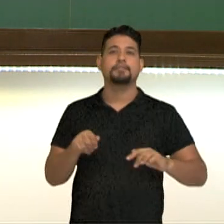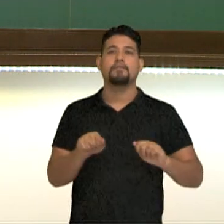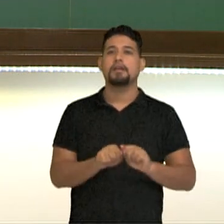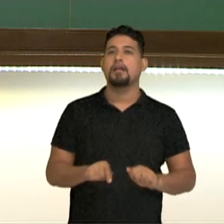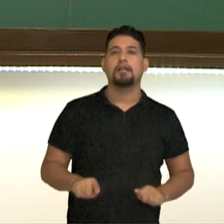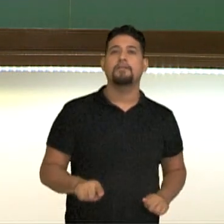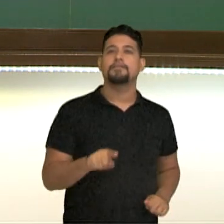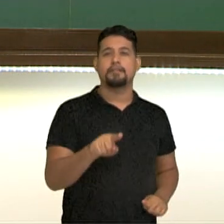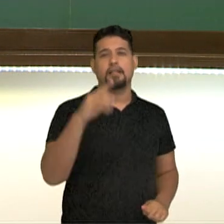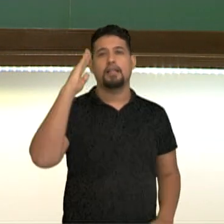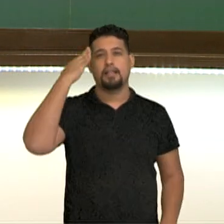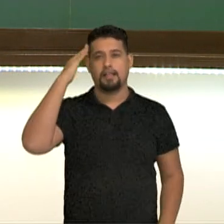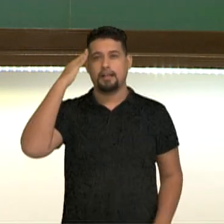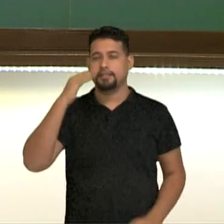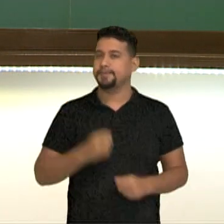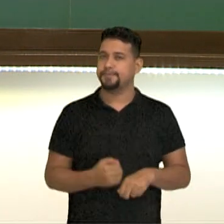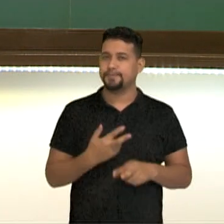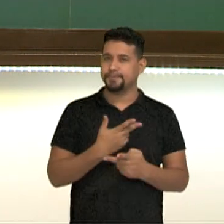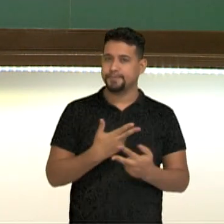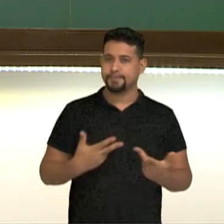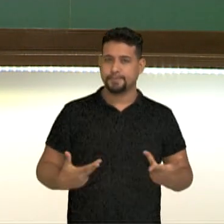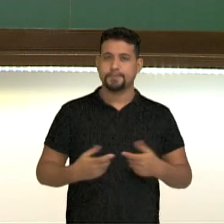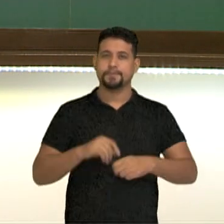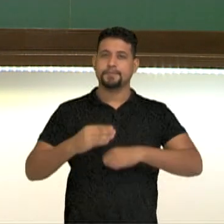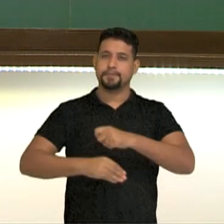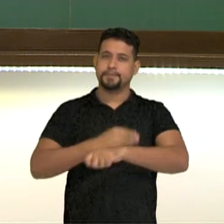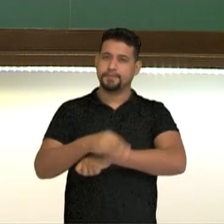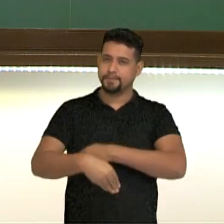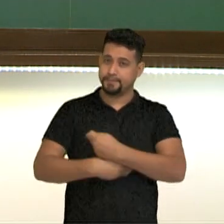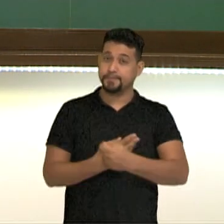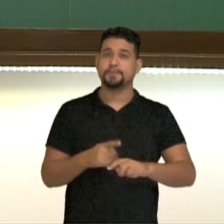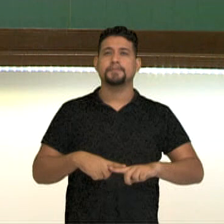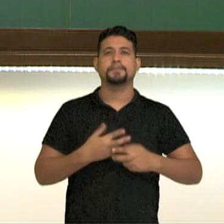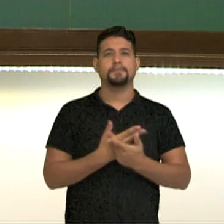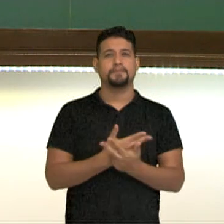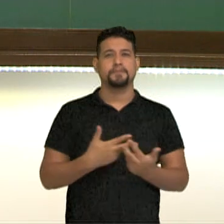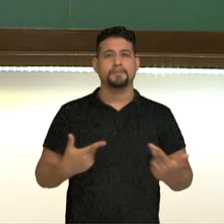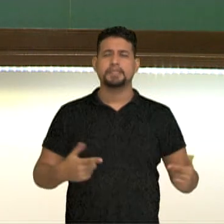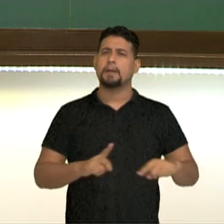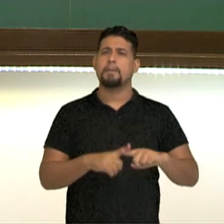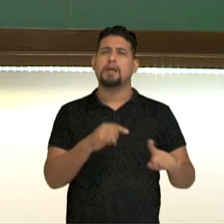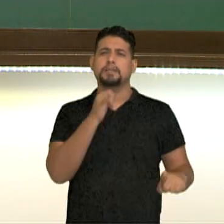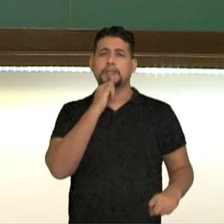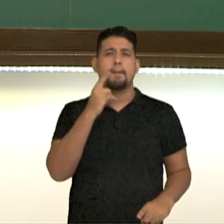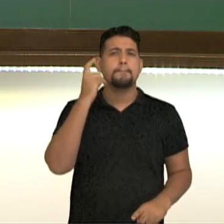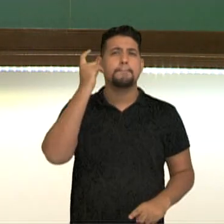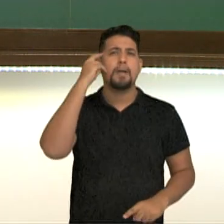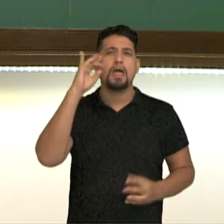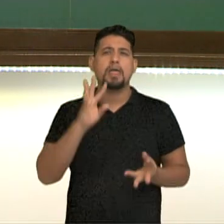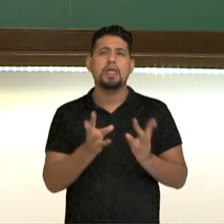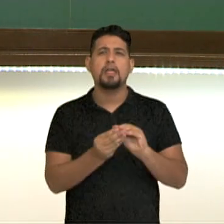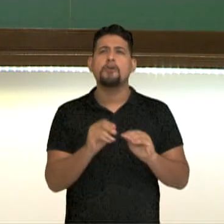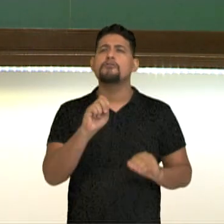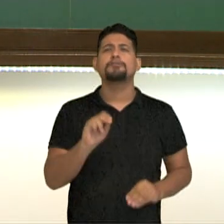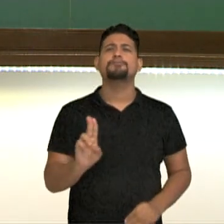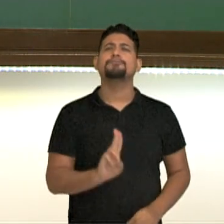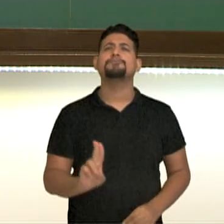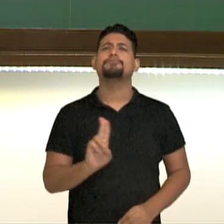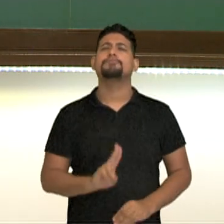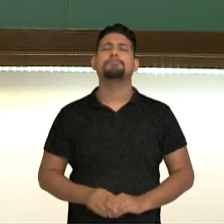você compreenda as propriedades dos isolantes. Então, nessa questão, imagine você fazendo um resumo. O que você